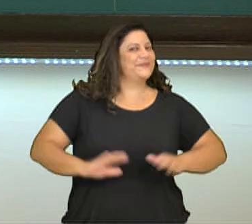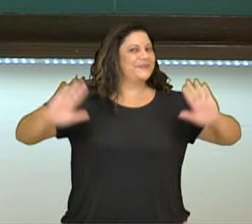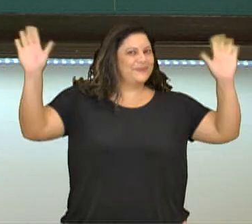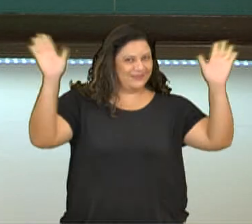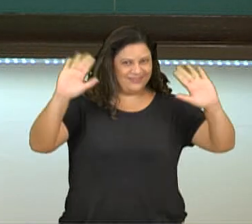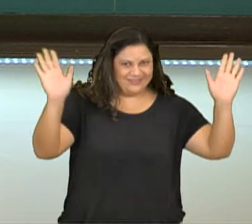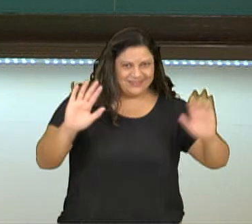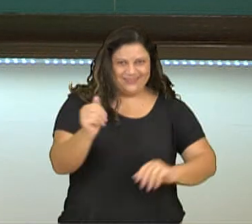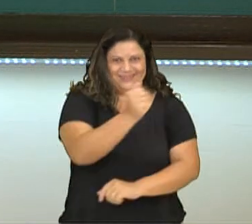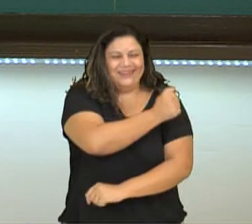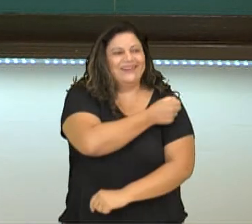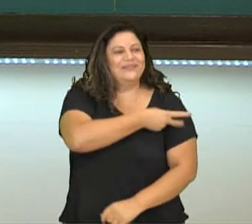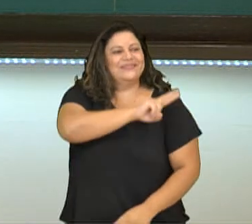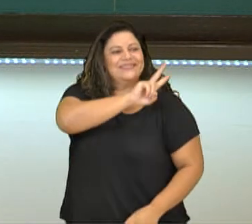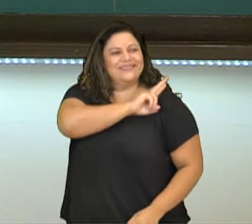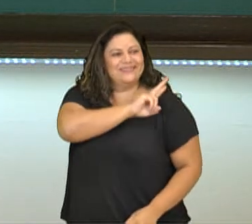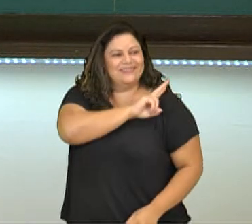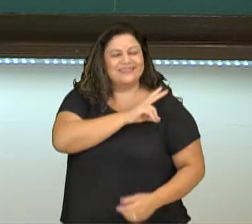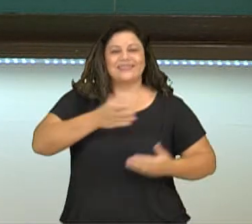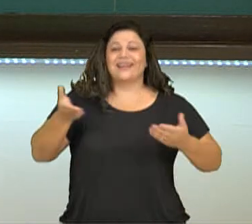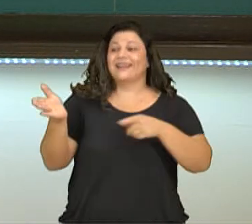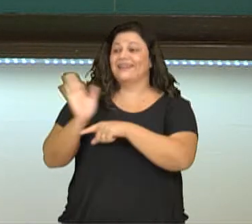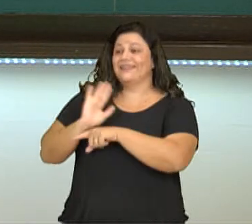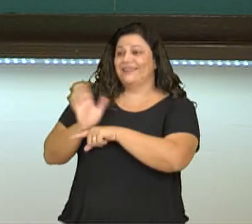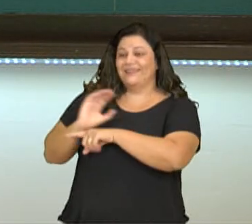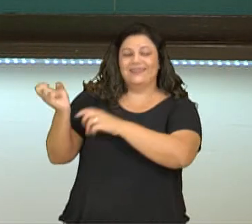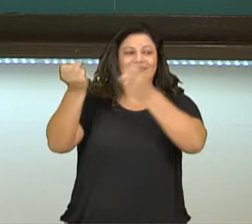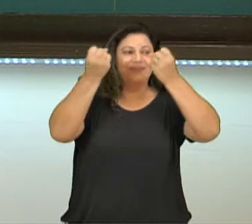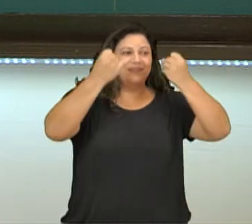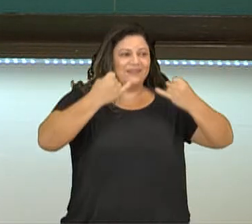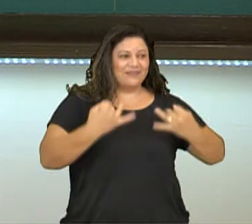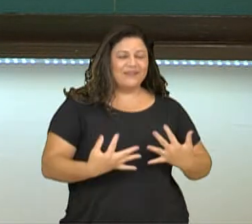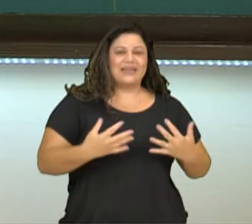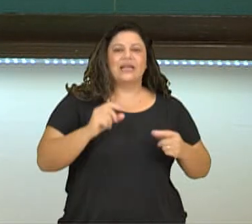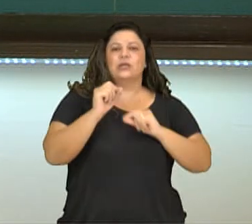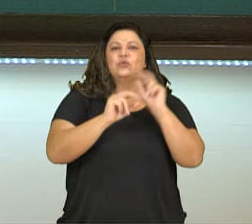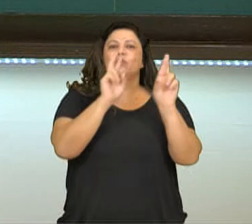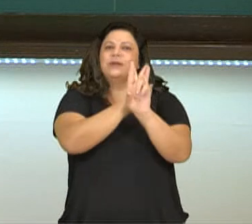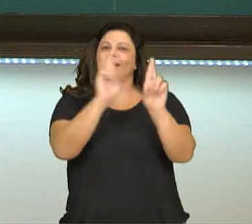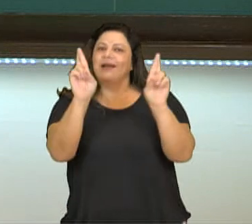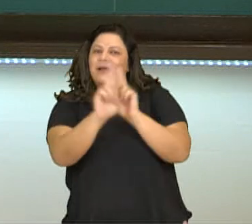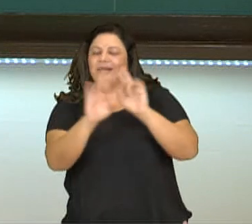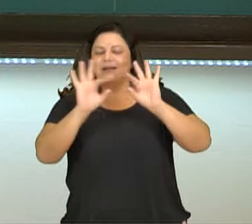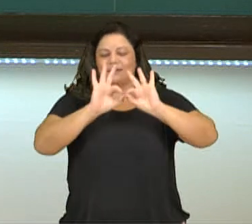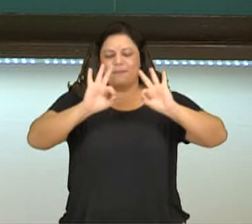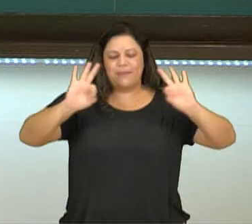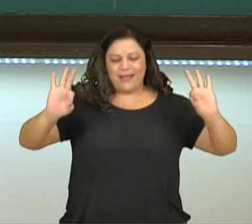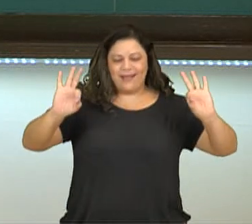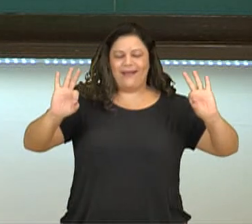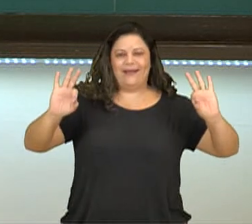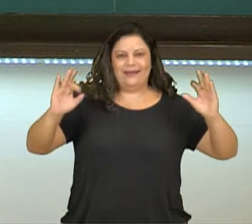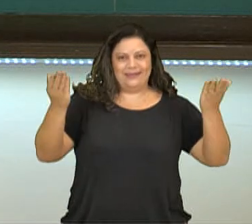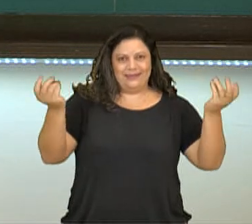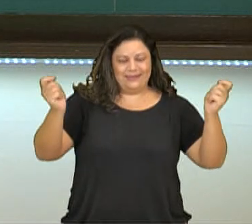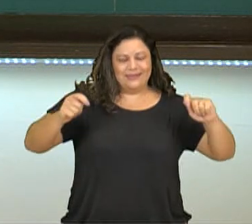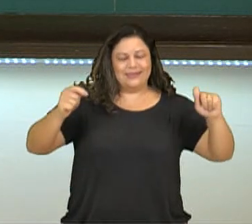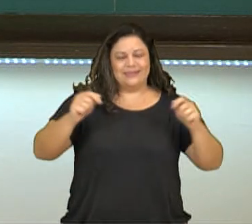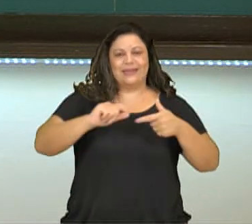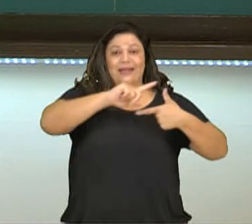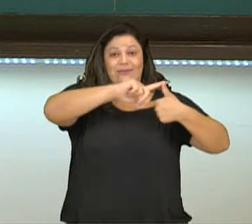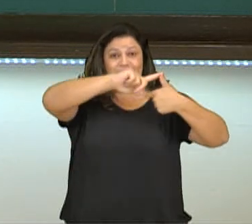Olá, estudantes da segunda série! Nesse vídeo vamos falar sobre a relação métrica, relações métricas no